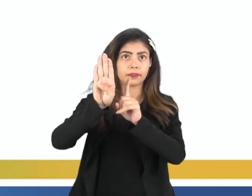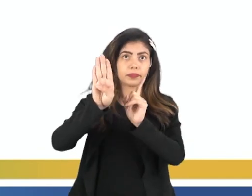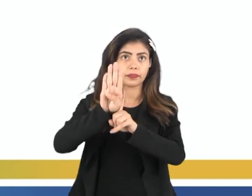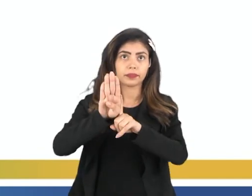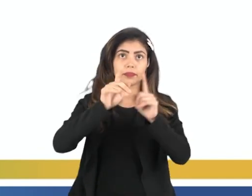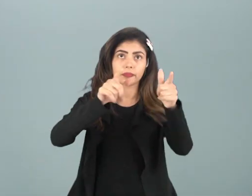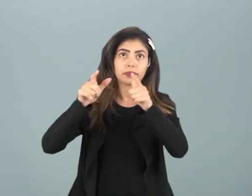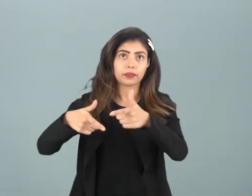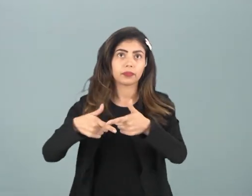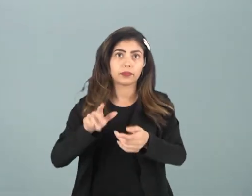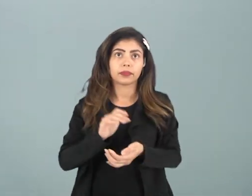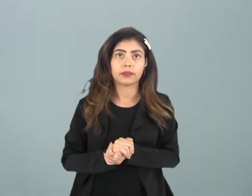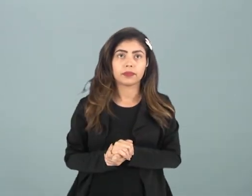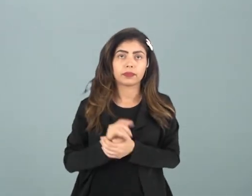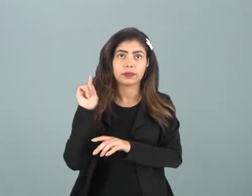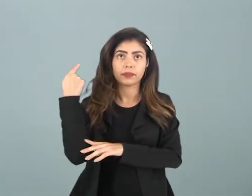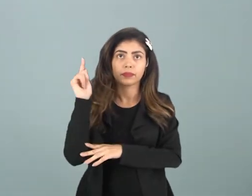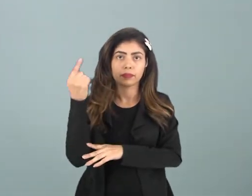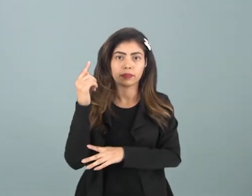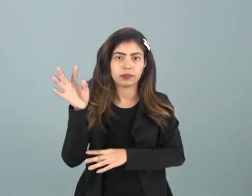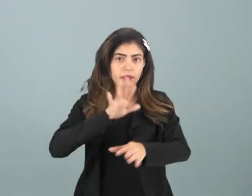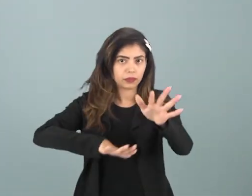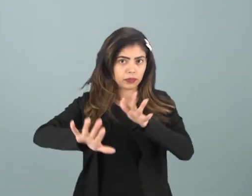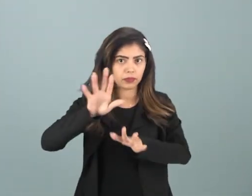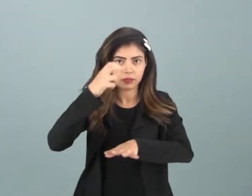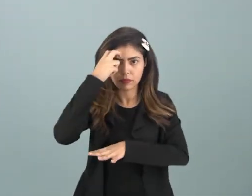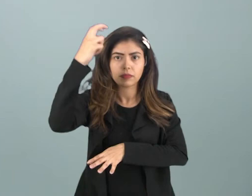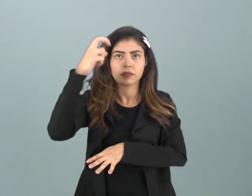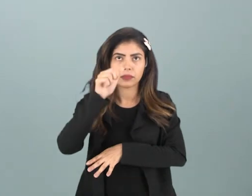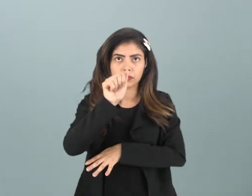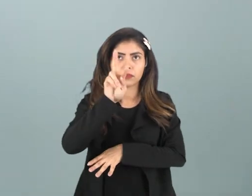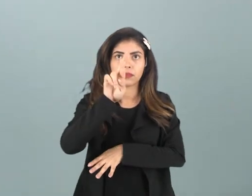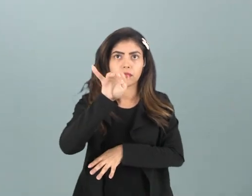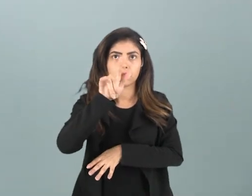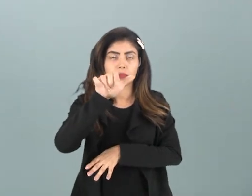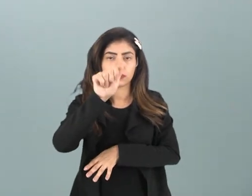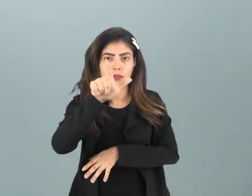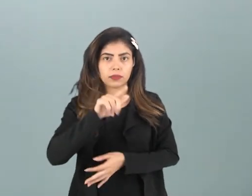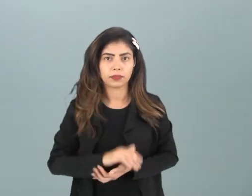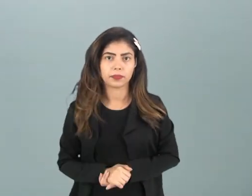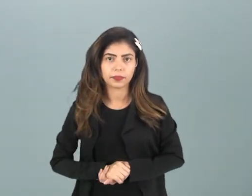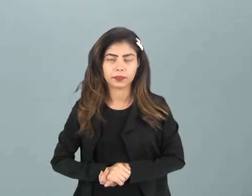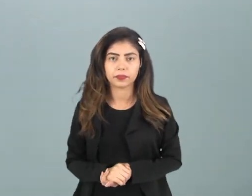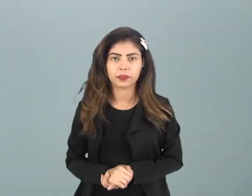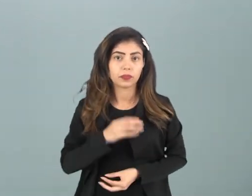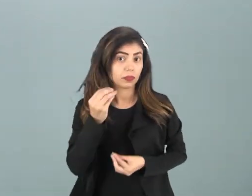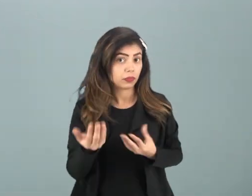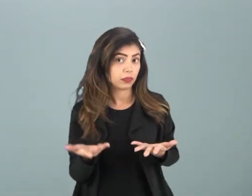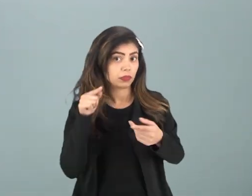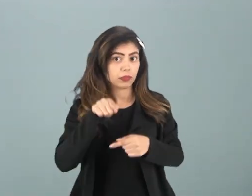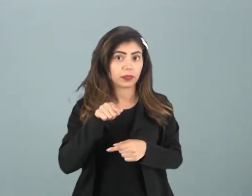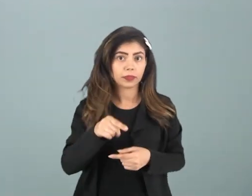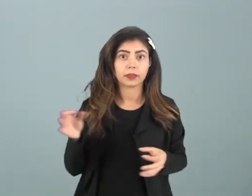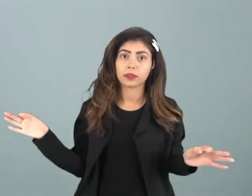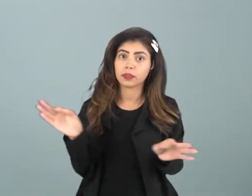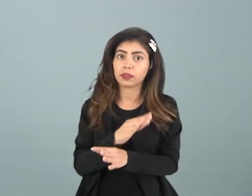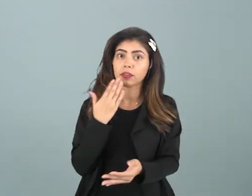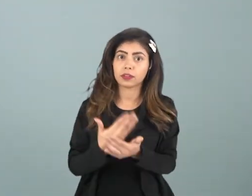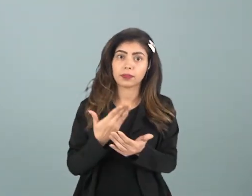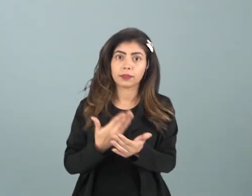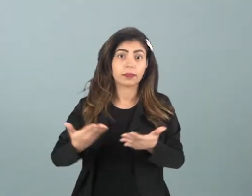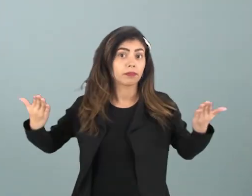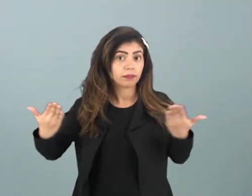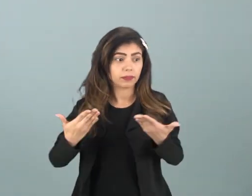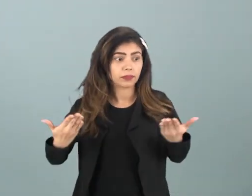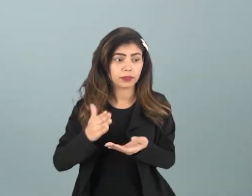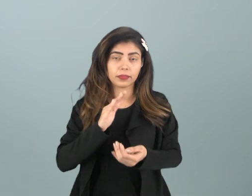letra B, espaço geográfico automatizado e inteligência artificial. Com isso a gente encerra a nossa aula de